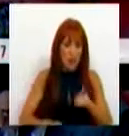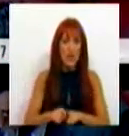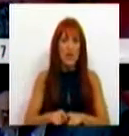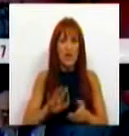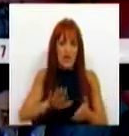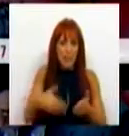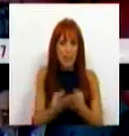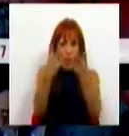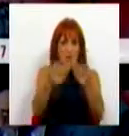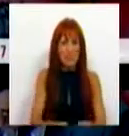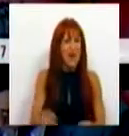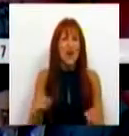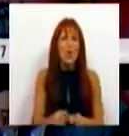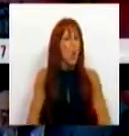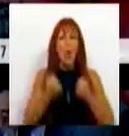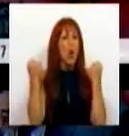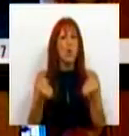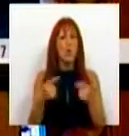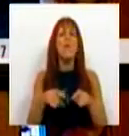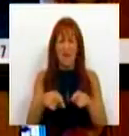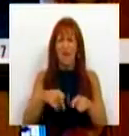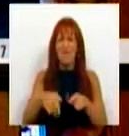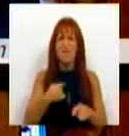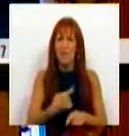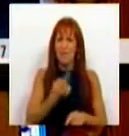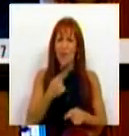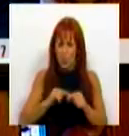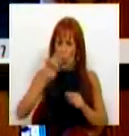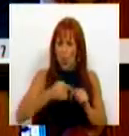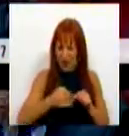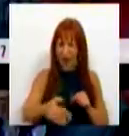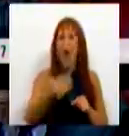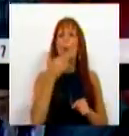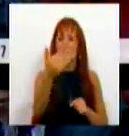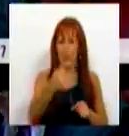proposta de orçamento e não conseguiu, mas vai conseguir entender ao longo do ano. Muito obrigado.